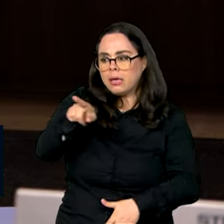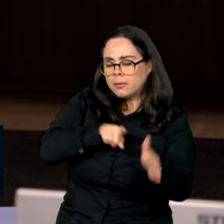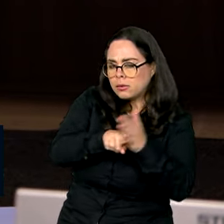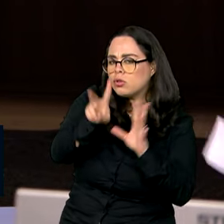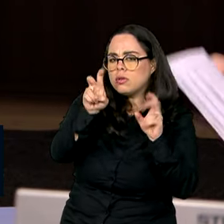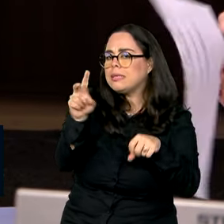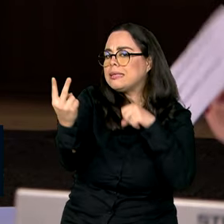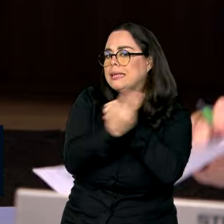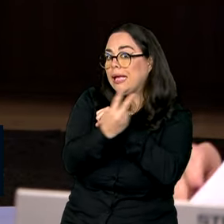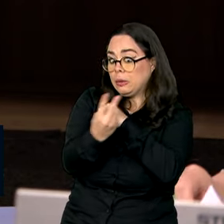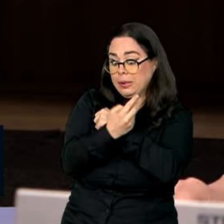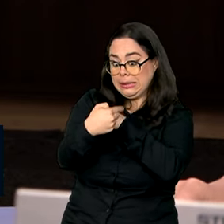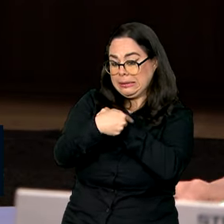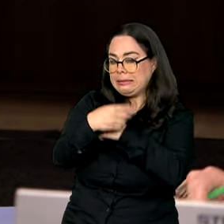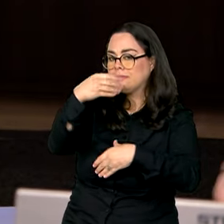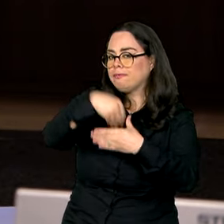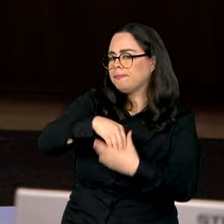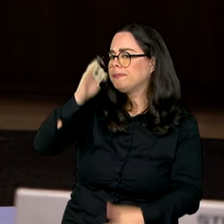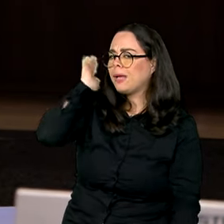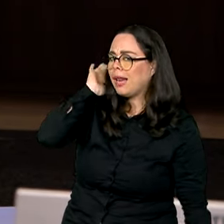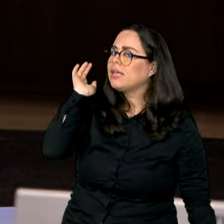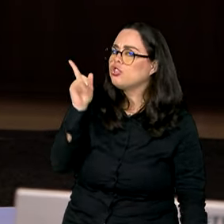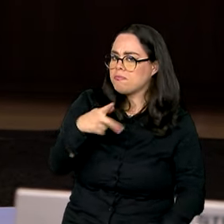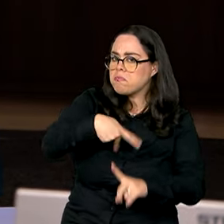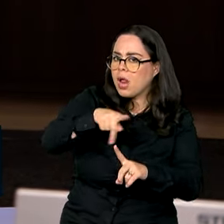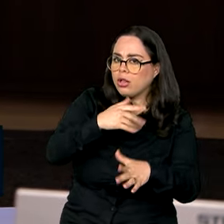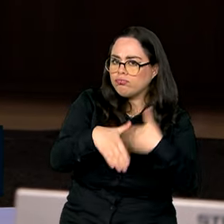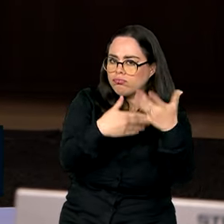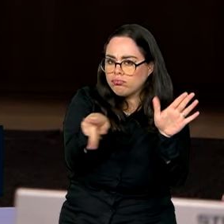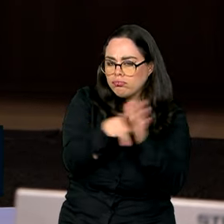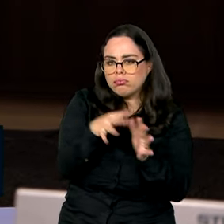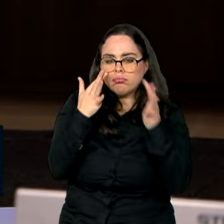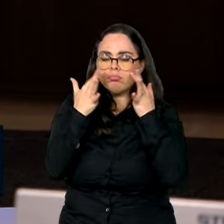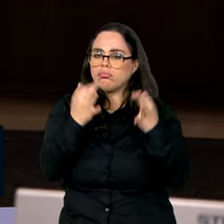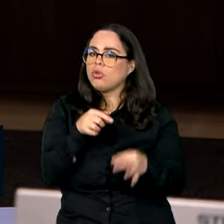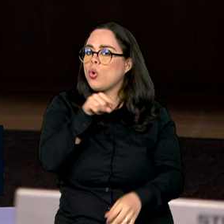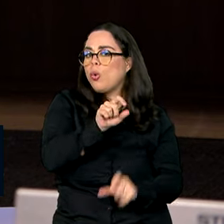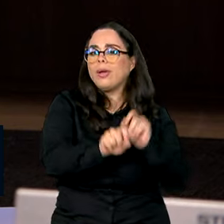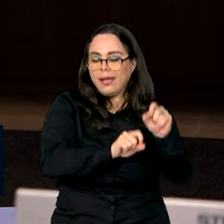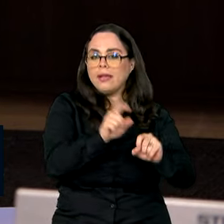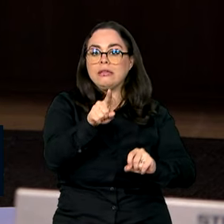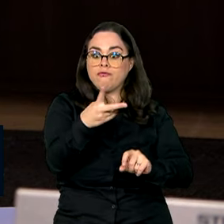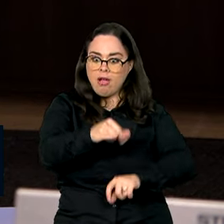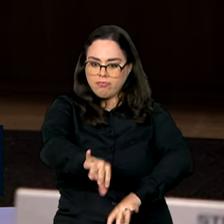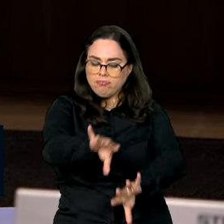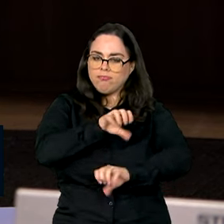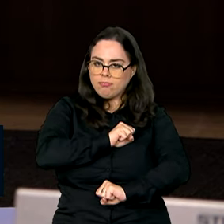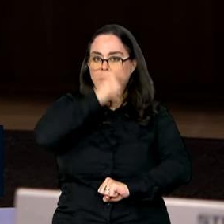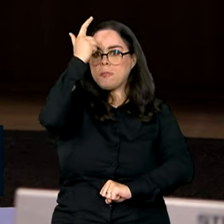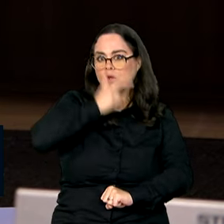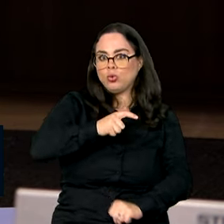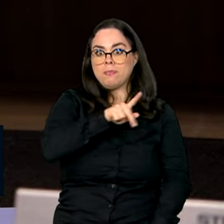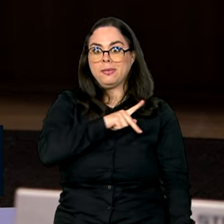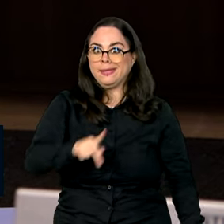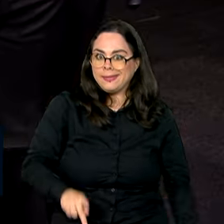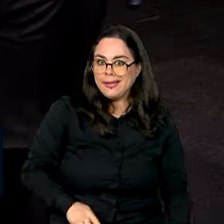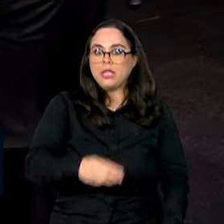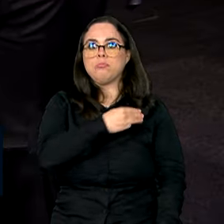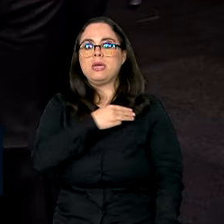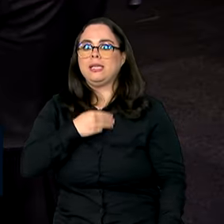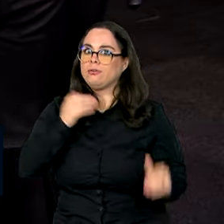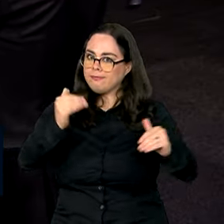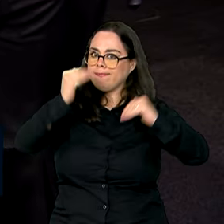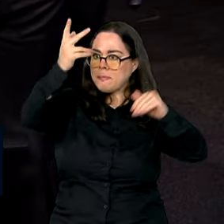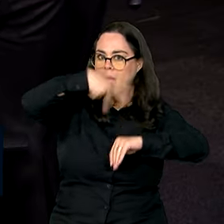segurança, secretário, segurança em Belém, existe um plano de desenvolvimento, considerando aí que a gente vai receber autoridades, presidentes, ministros?